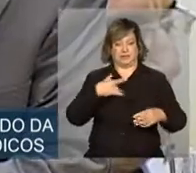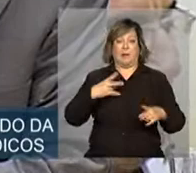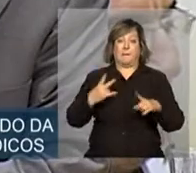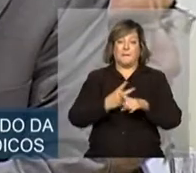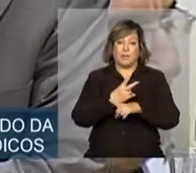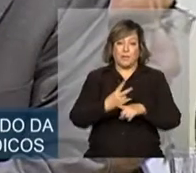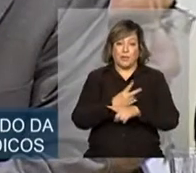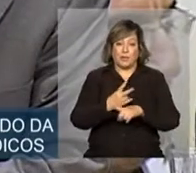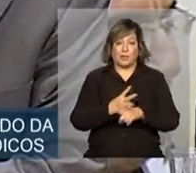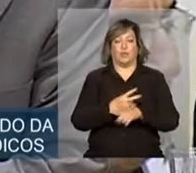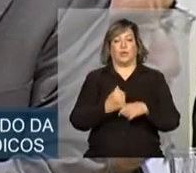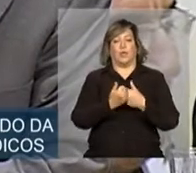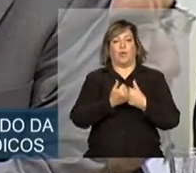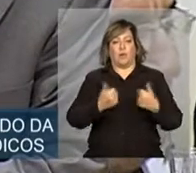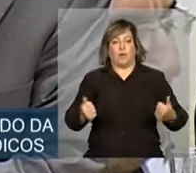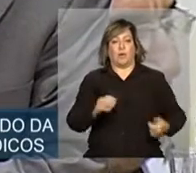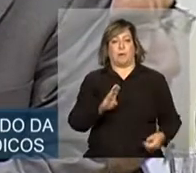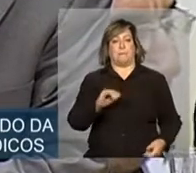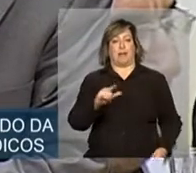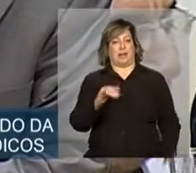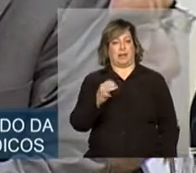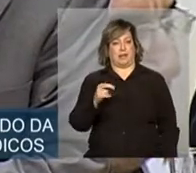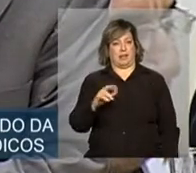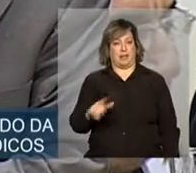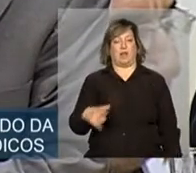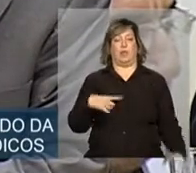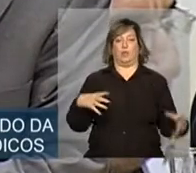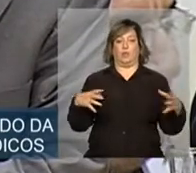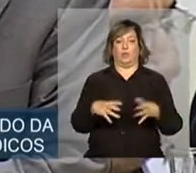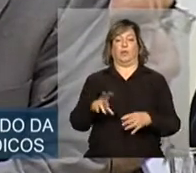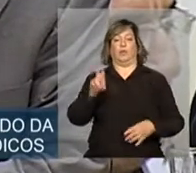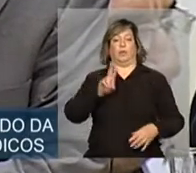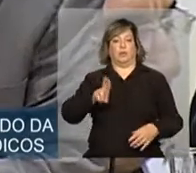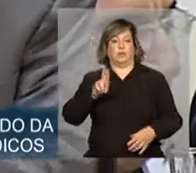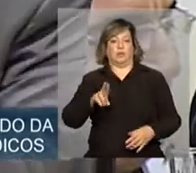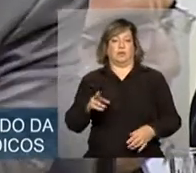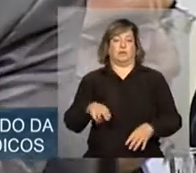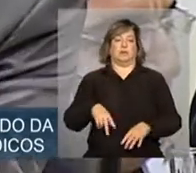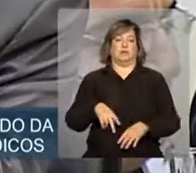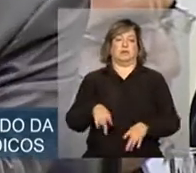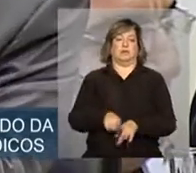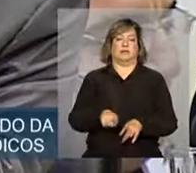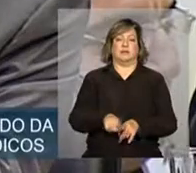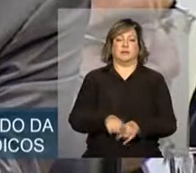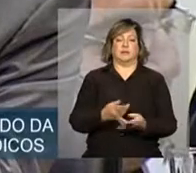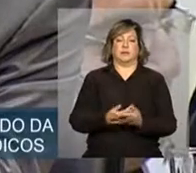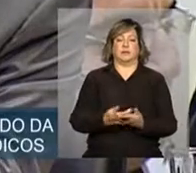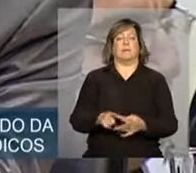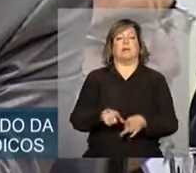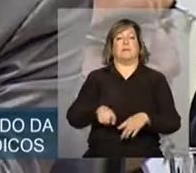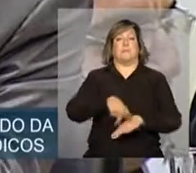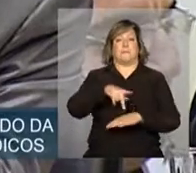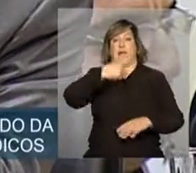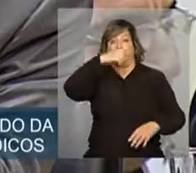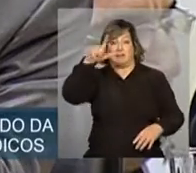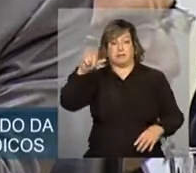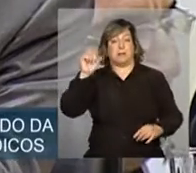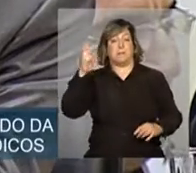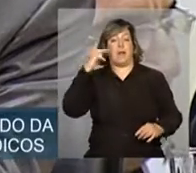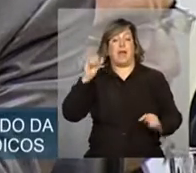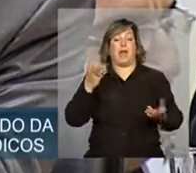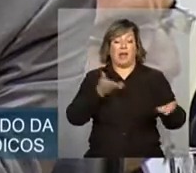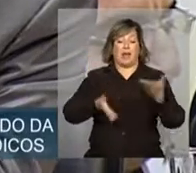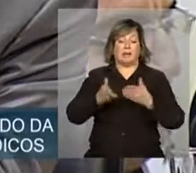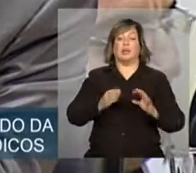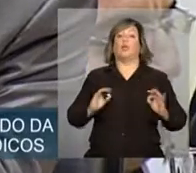de buscar cooperações bilaterais coletivas com universidades com países restringindo desde o começo para